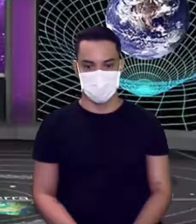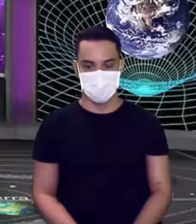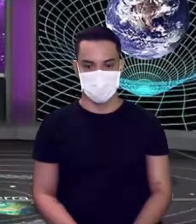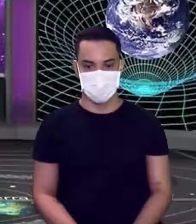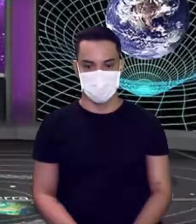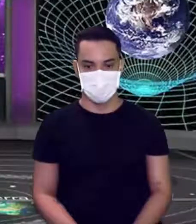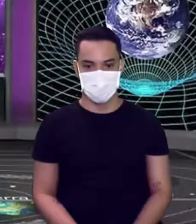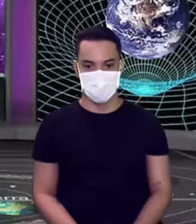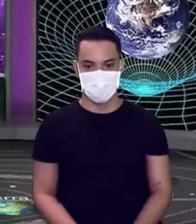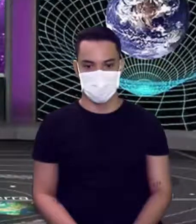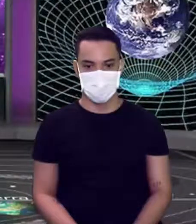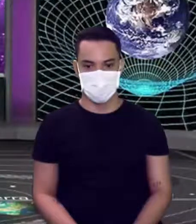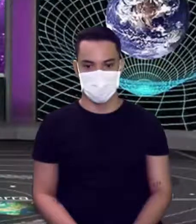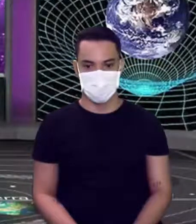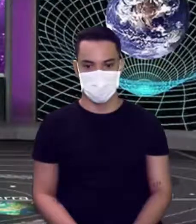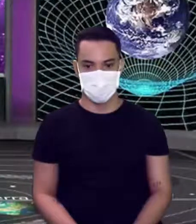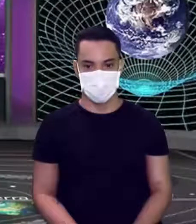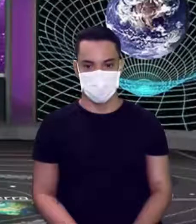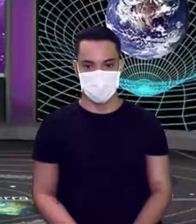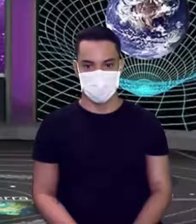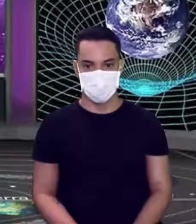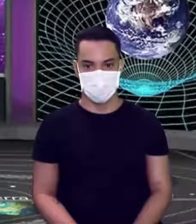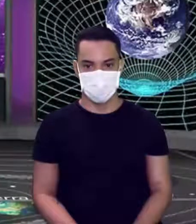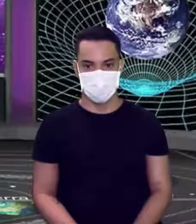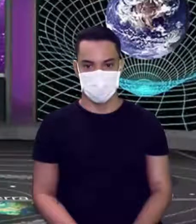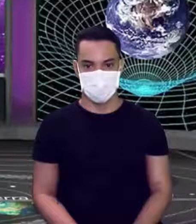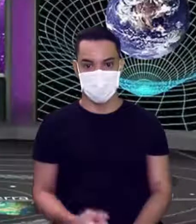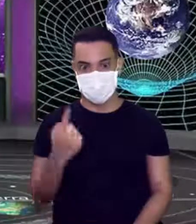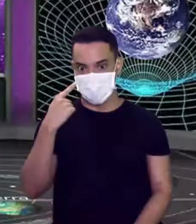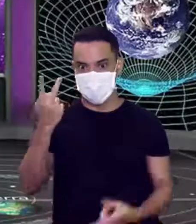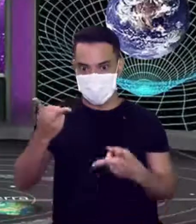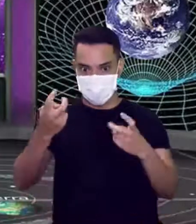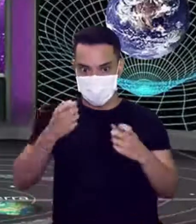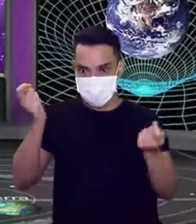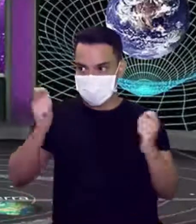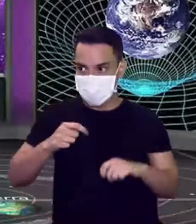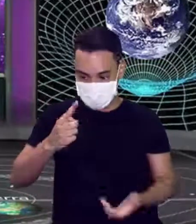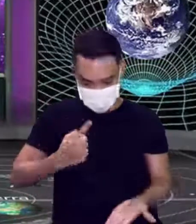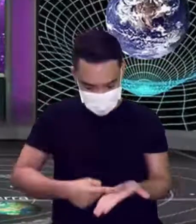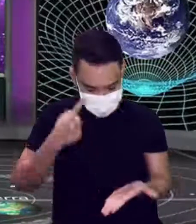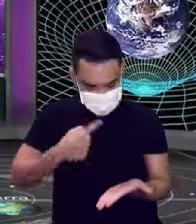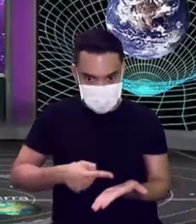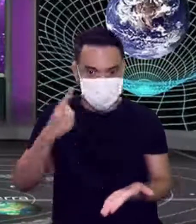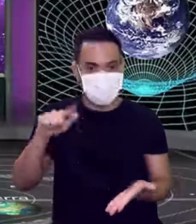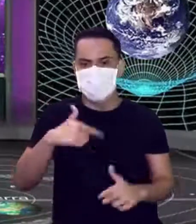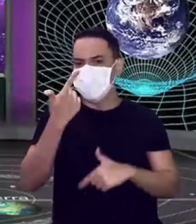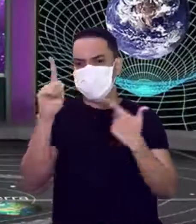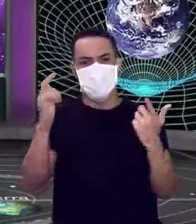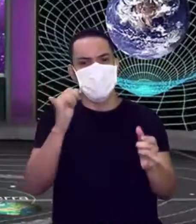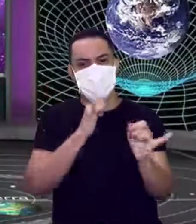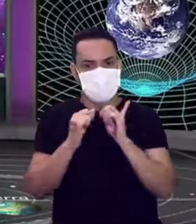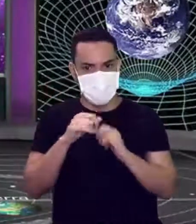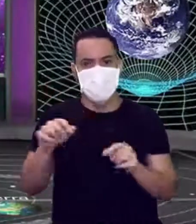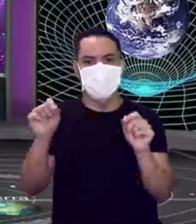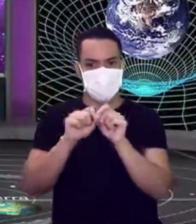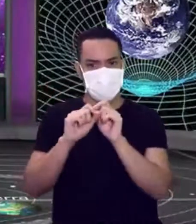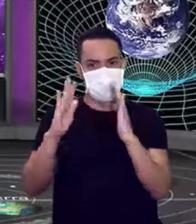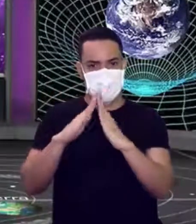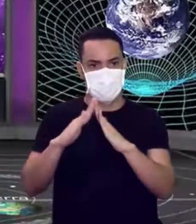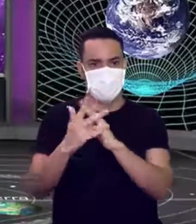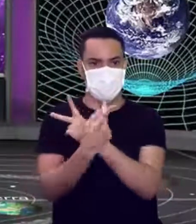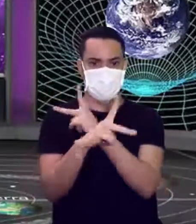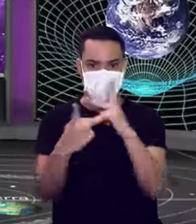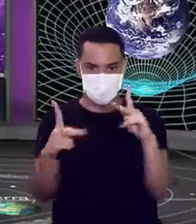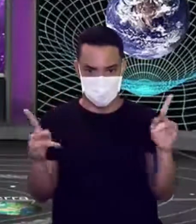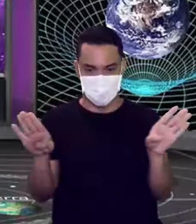ó, atrair esse material, tá? Outros exemplos práticos também, façam aí na casa de